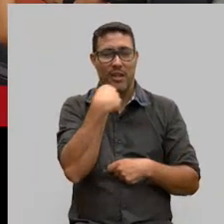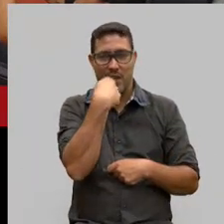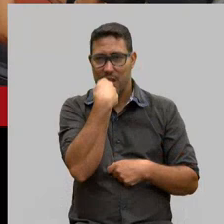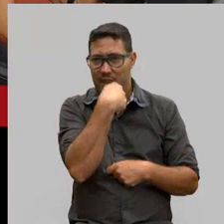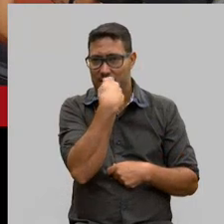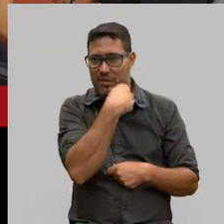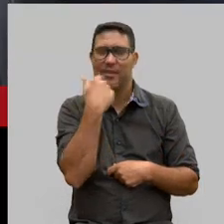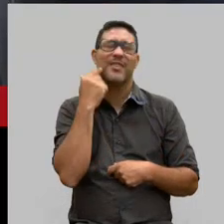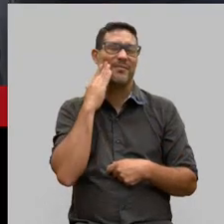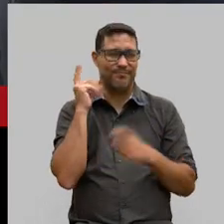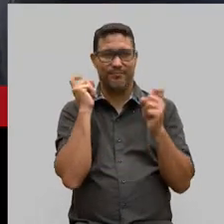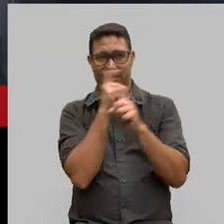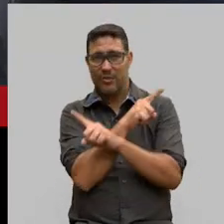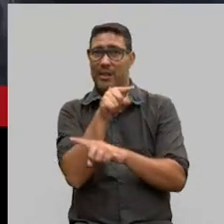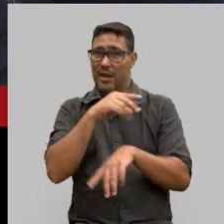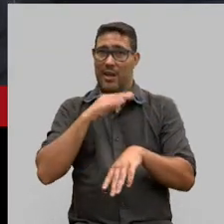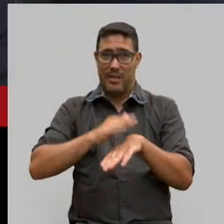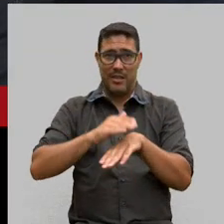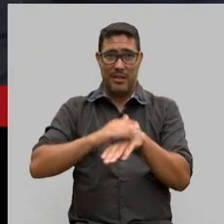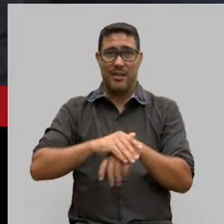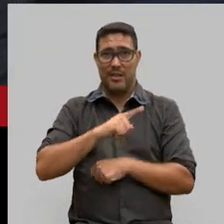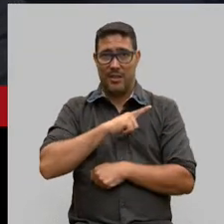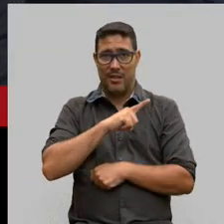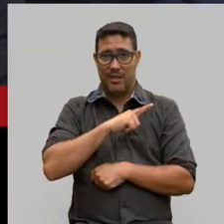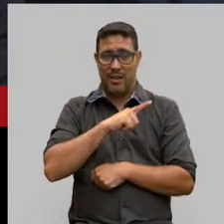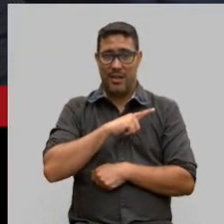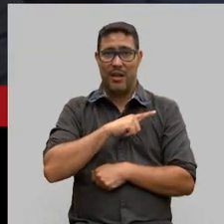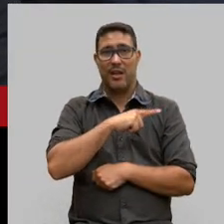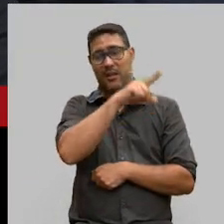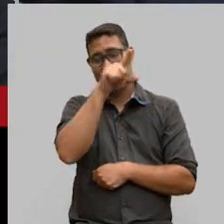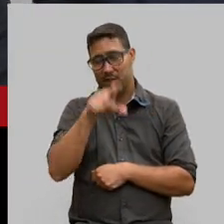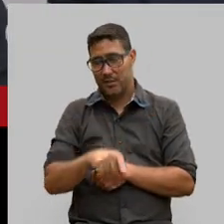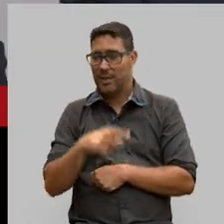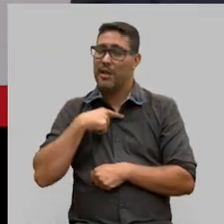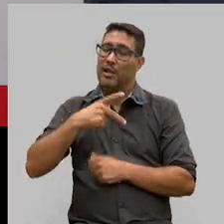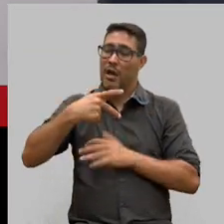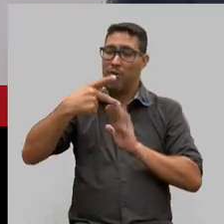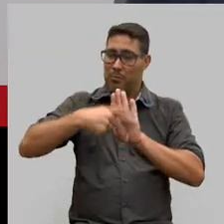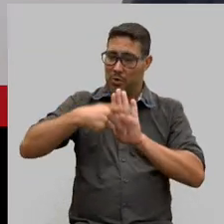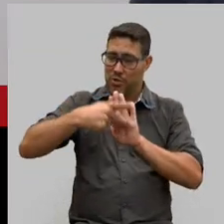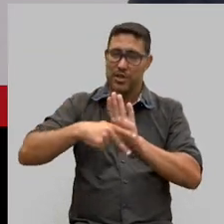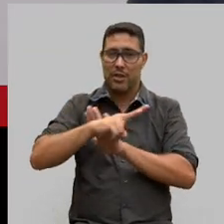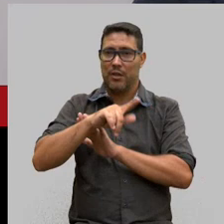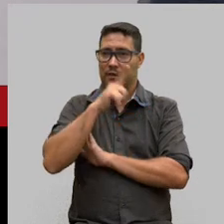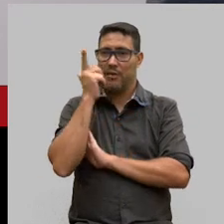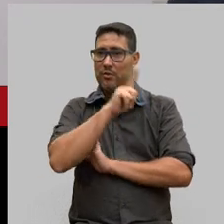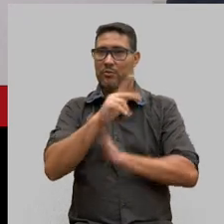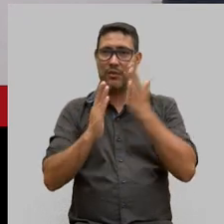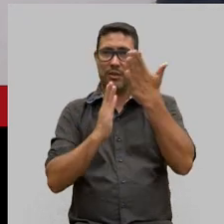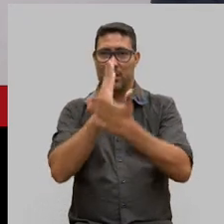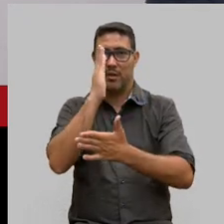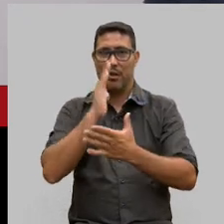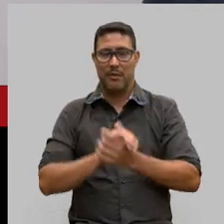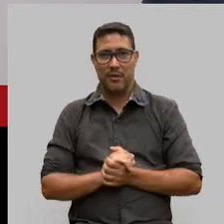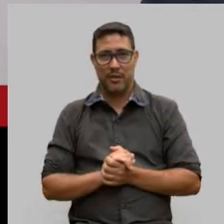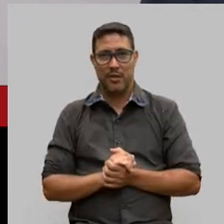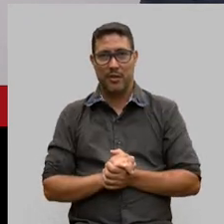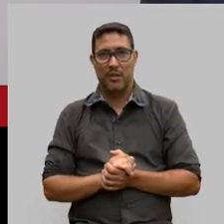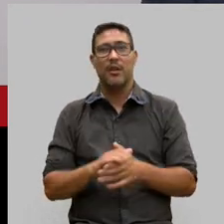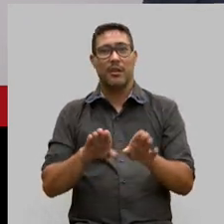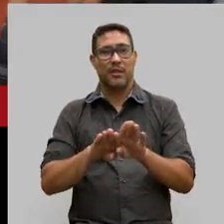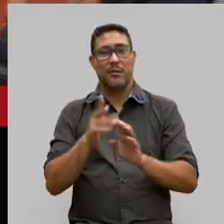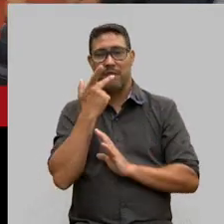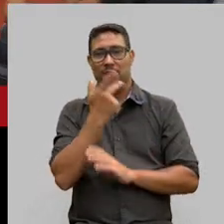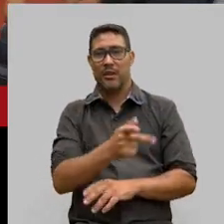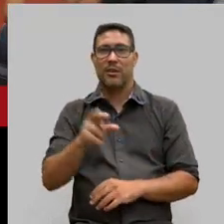que com o apoio que o deputado federal Reginaldo Lopes nós vamos conseguir viabilizar quero E por falar nisso falar do Reginaldo né gente isso aqui